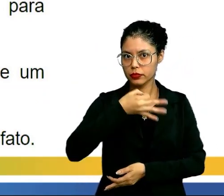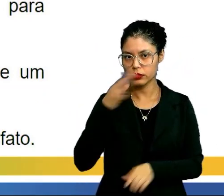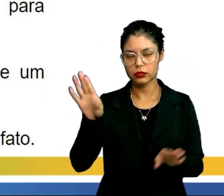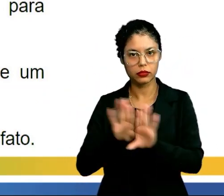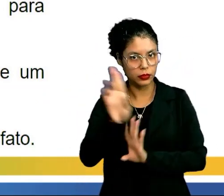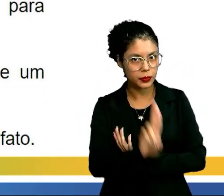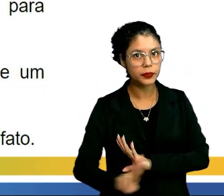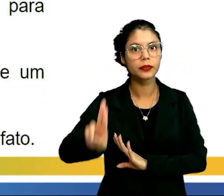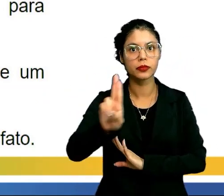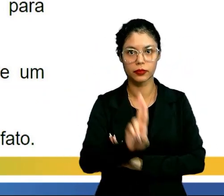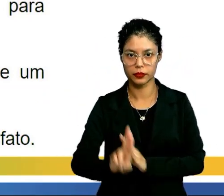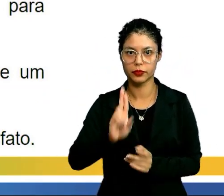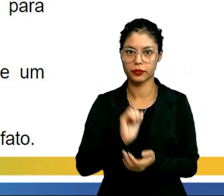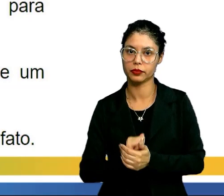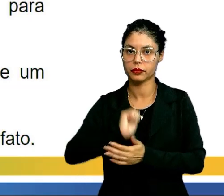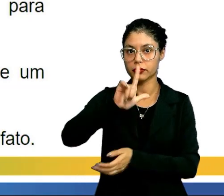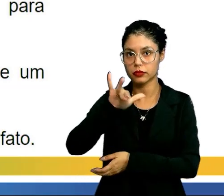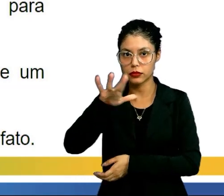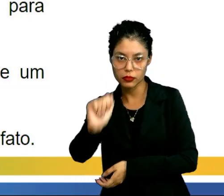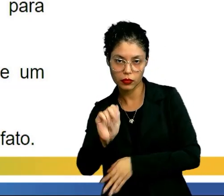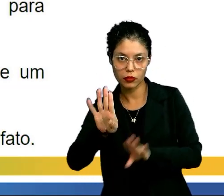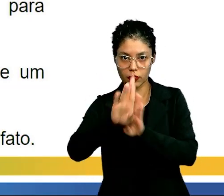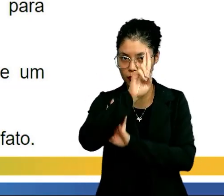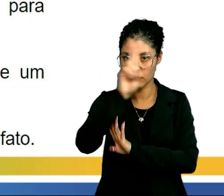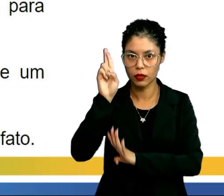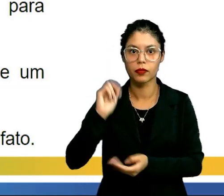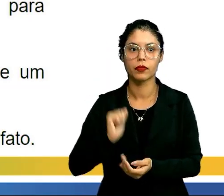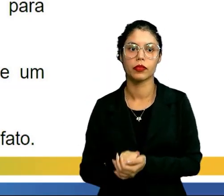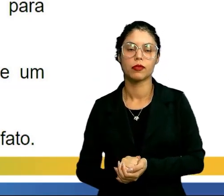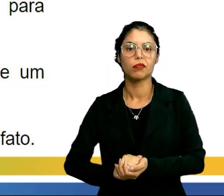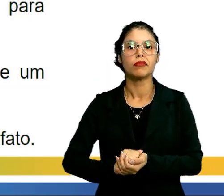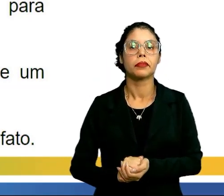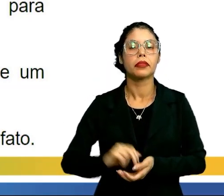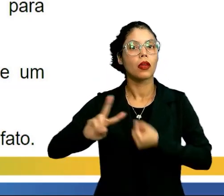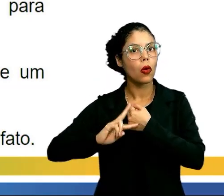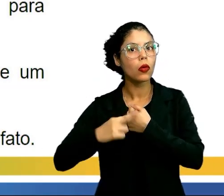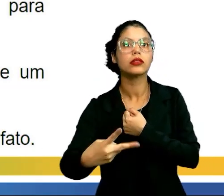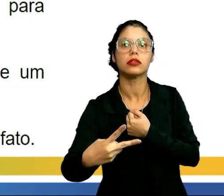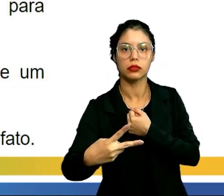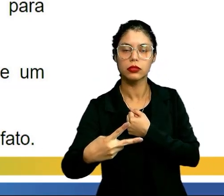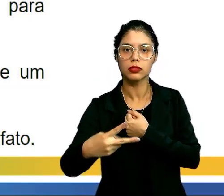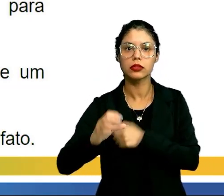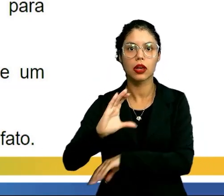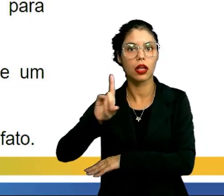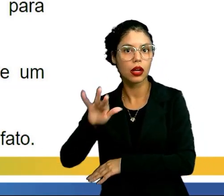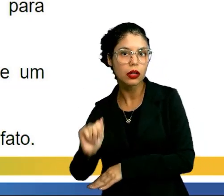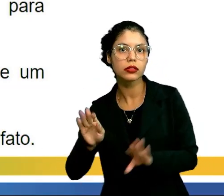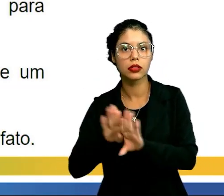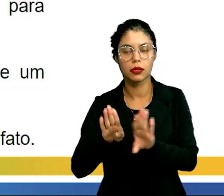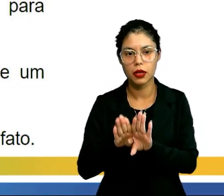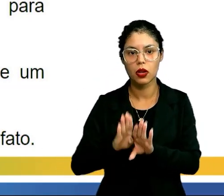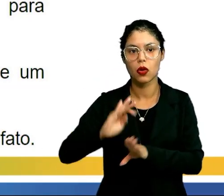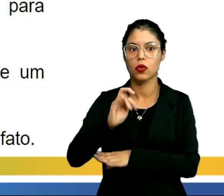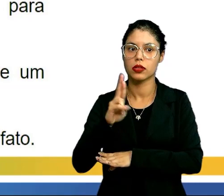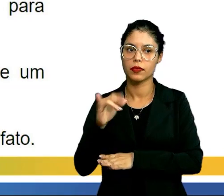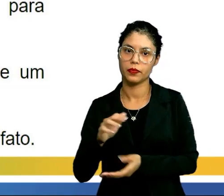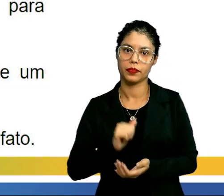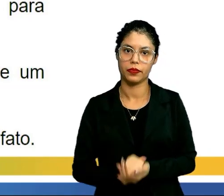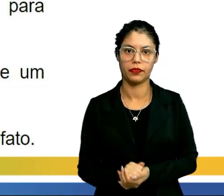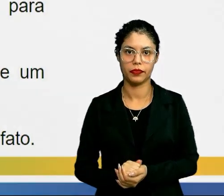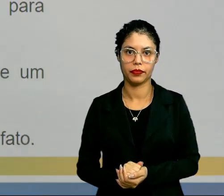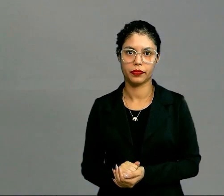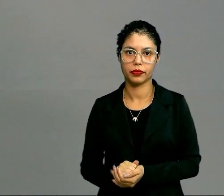posso utilizar uma alusão histórica, ou causa e consequência, ou até mesmo contraste. Então, vamos aqui ao argumento